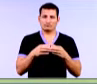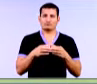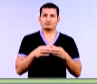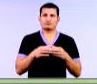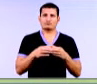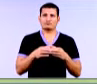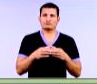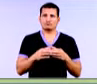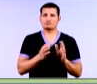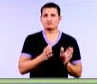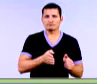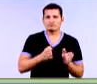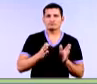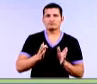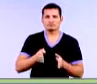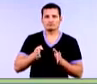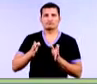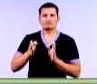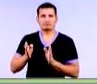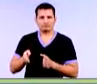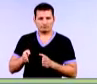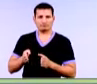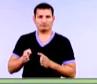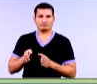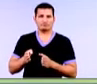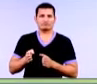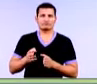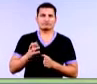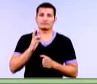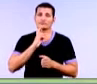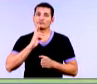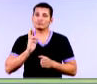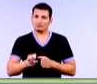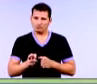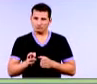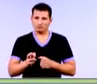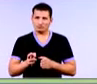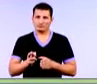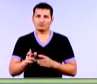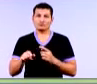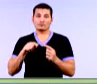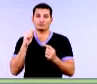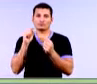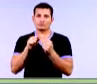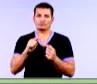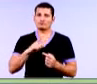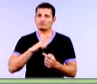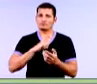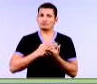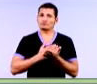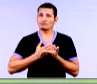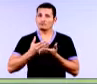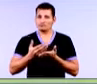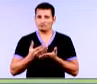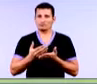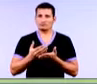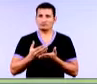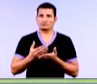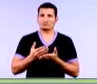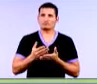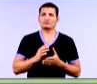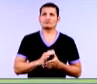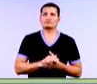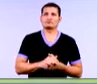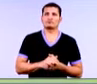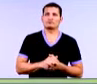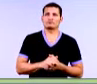de passos que a gente usa para se chegar a um determinado objetivo, nós vamos ter a partir daí os